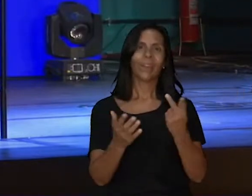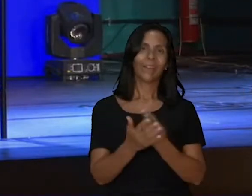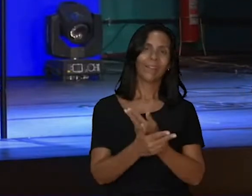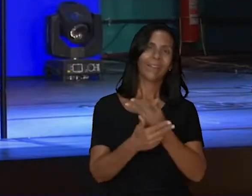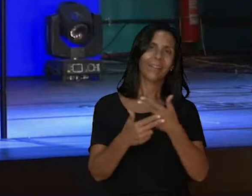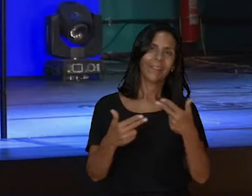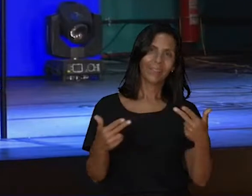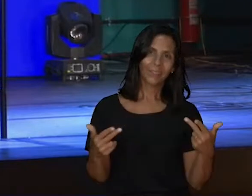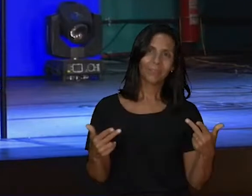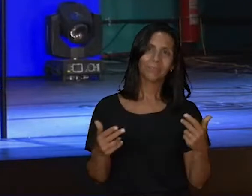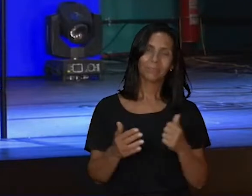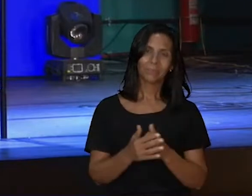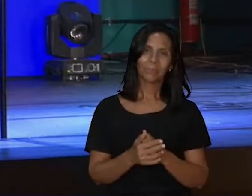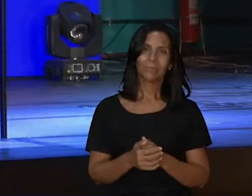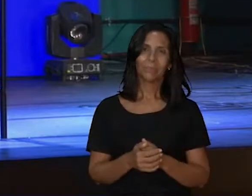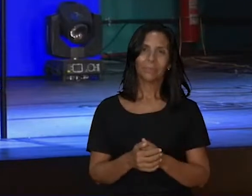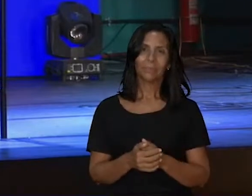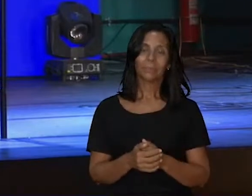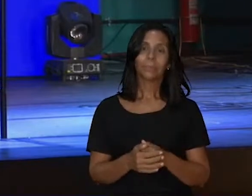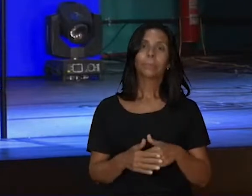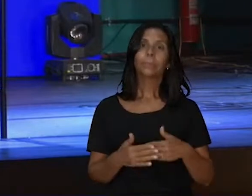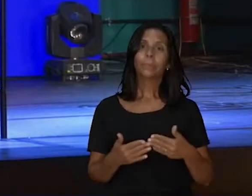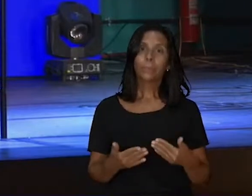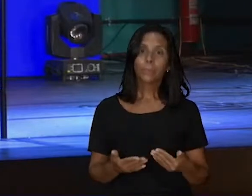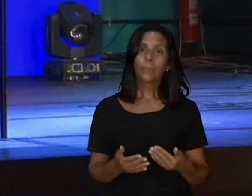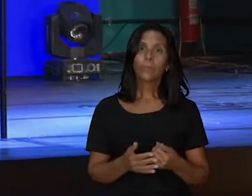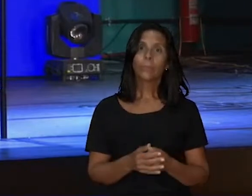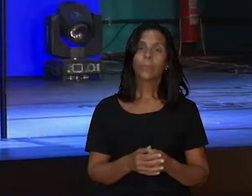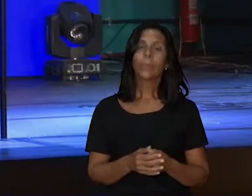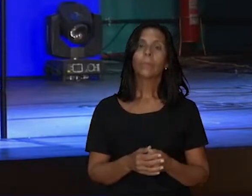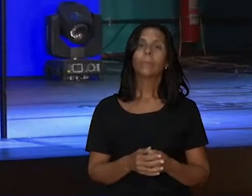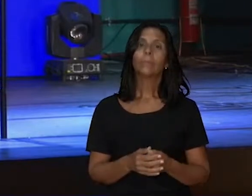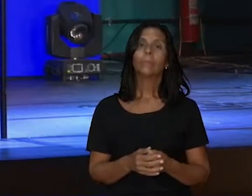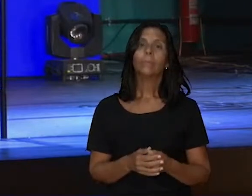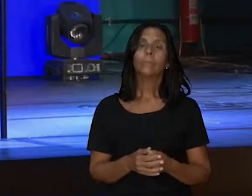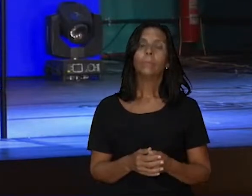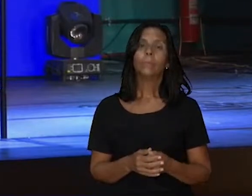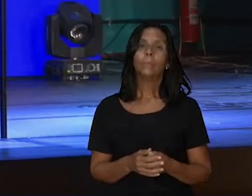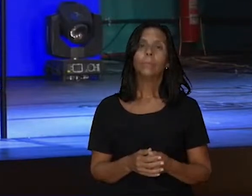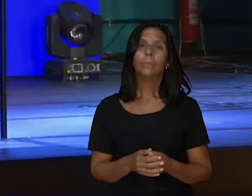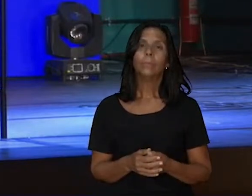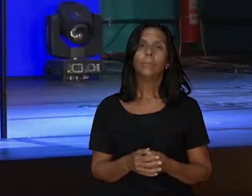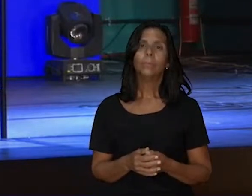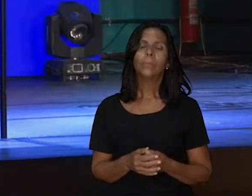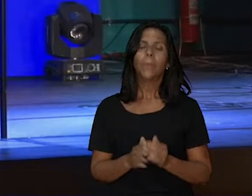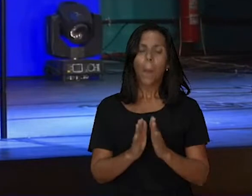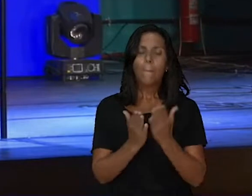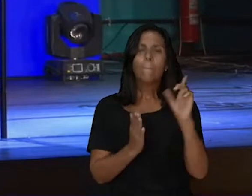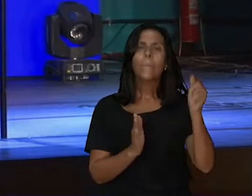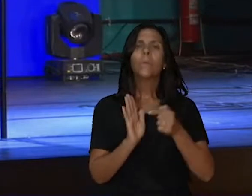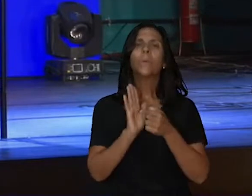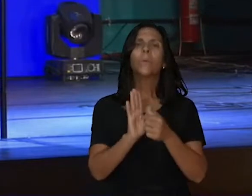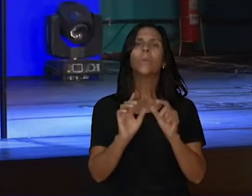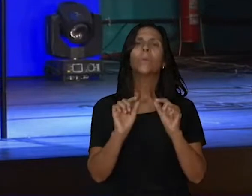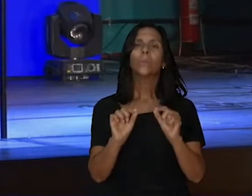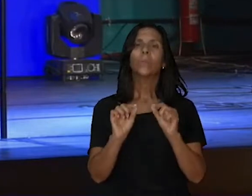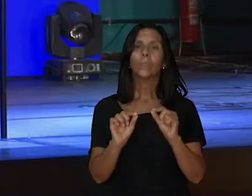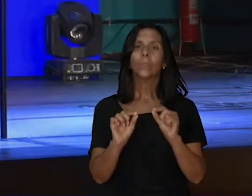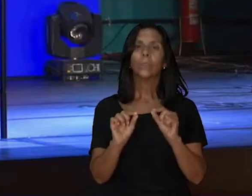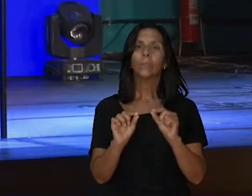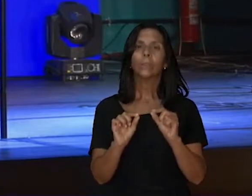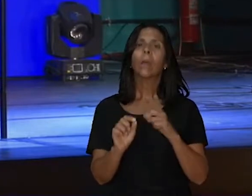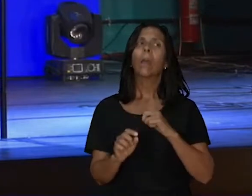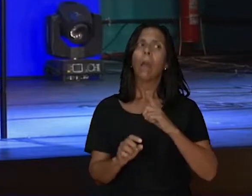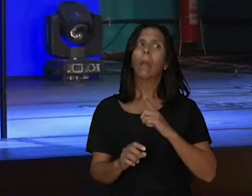errado, o versículo que diz que há últimos que serão primeiros. Porque a Bíblia diz que há últimos, não